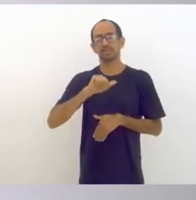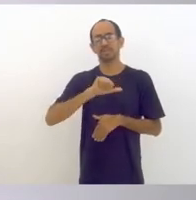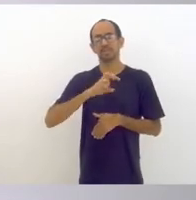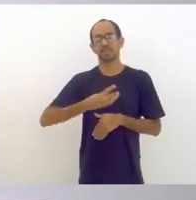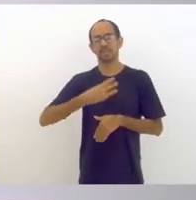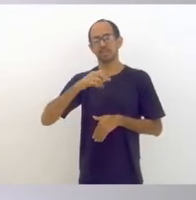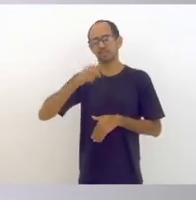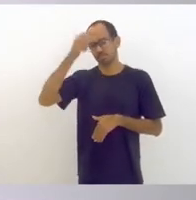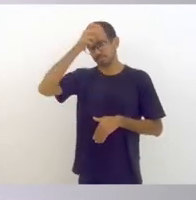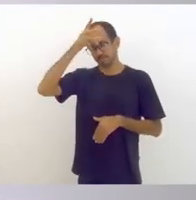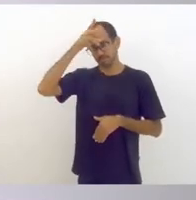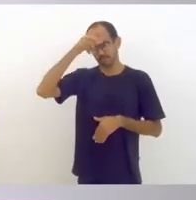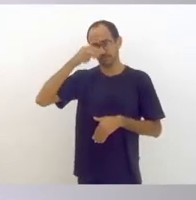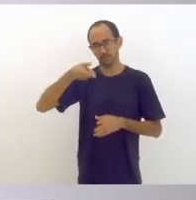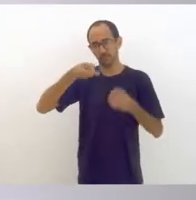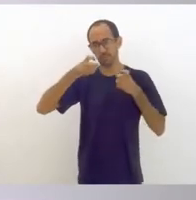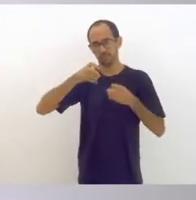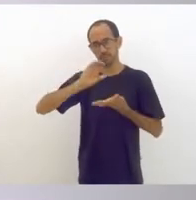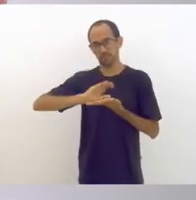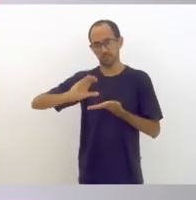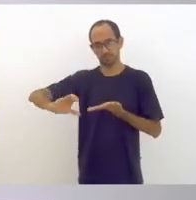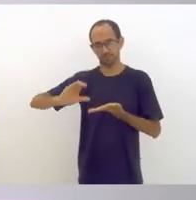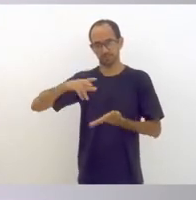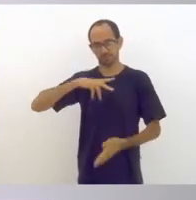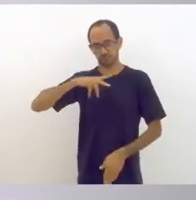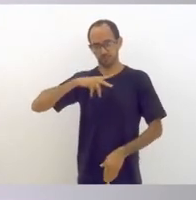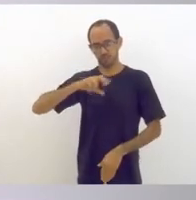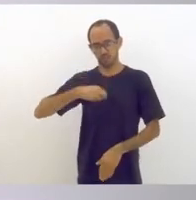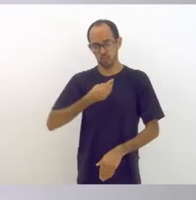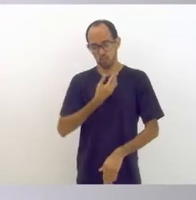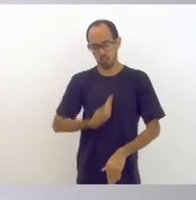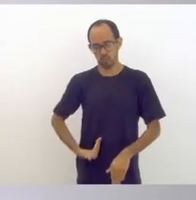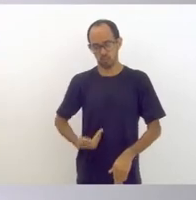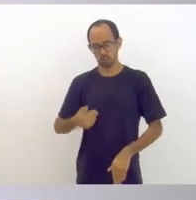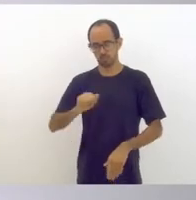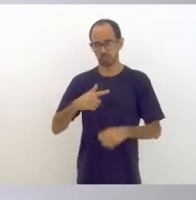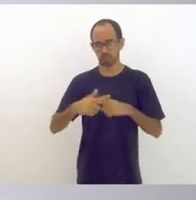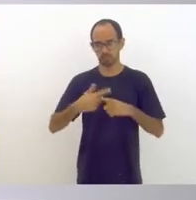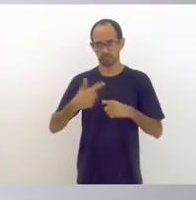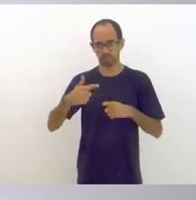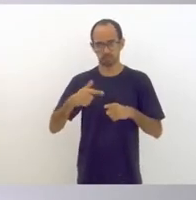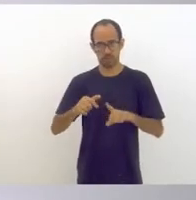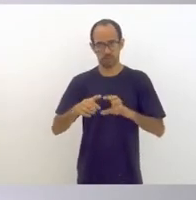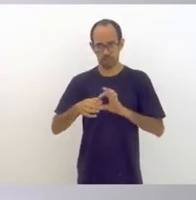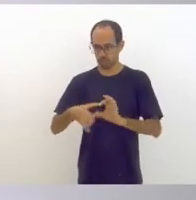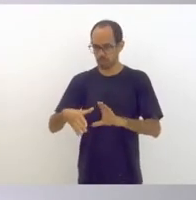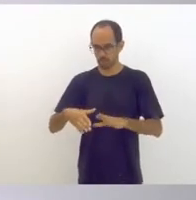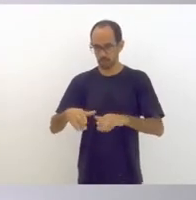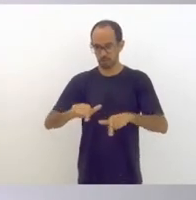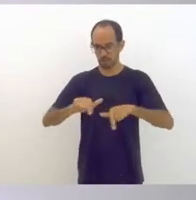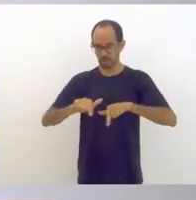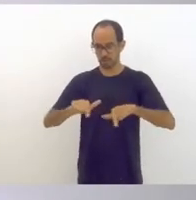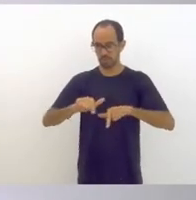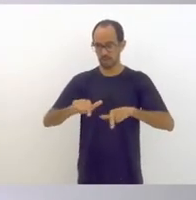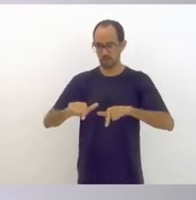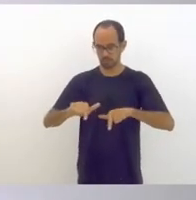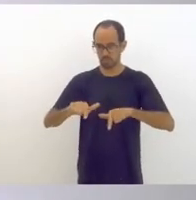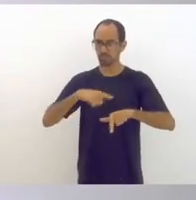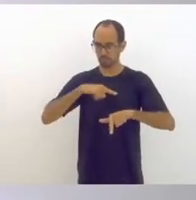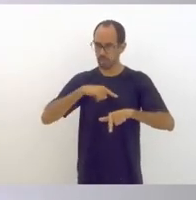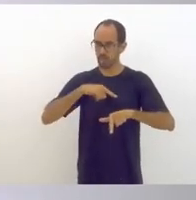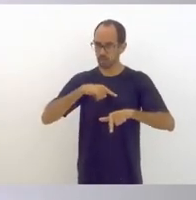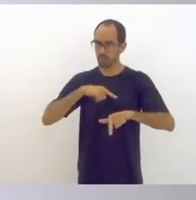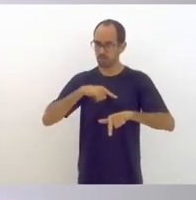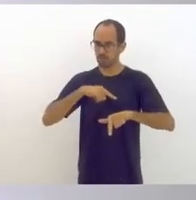vendo que investimentos, sejam eles privados ou públicos, porque concessões que passam ali naquela região, se você